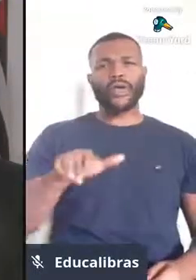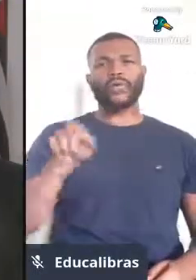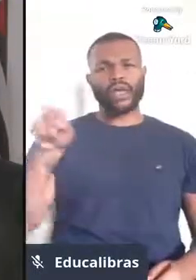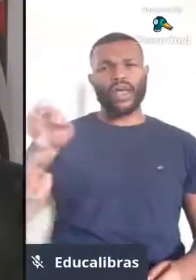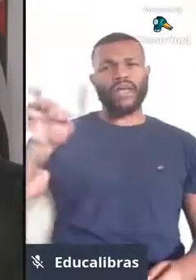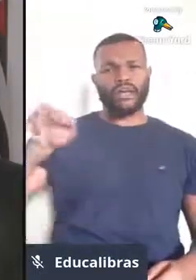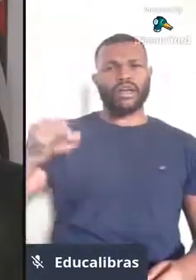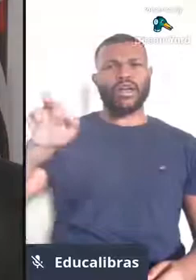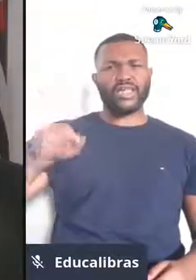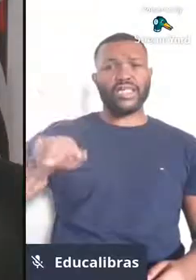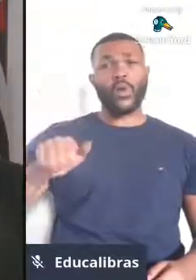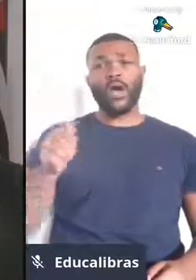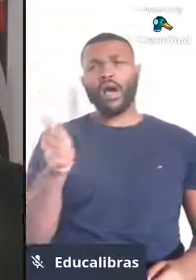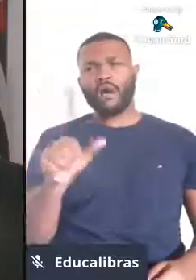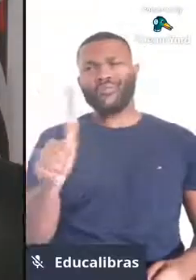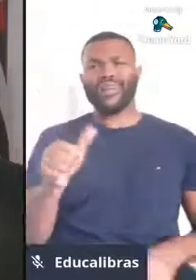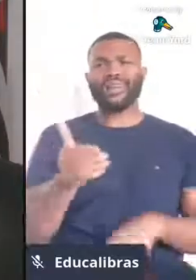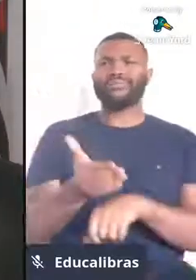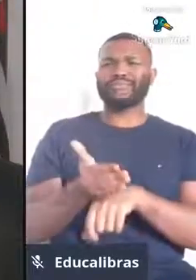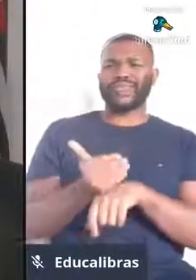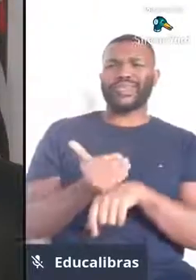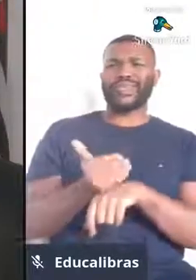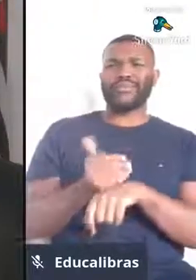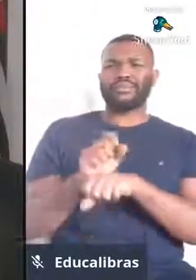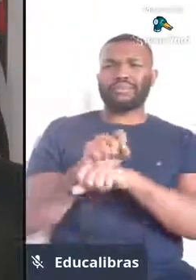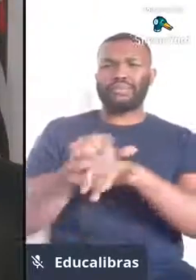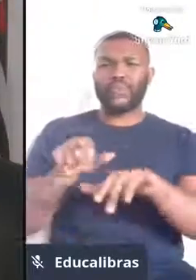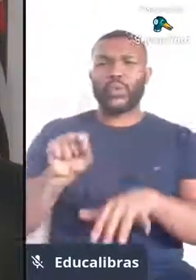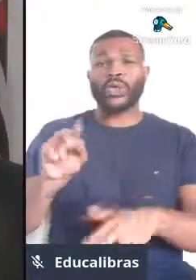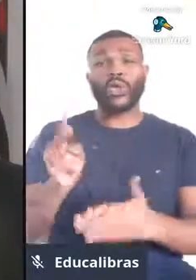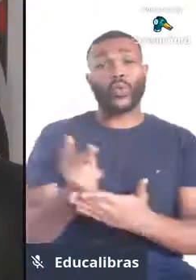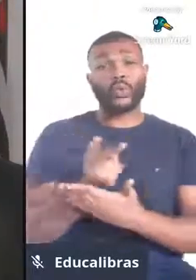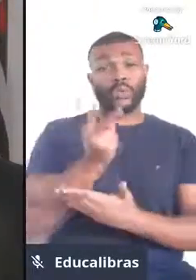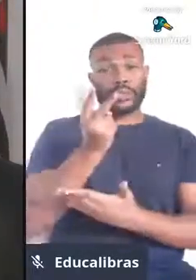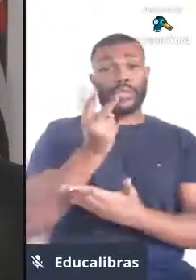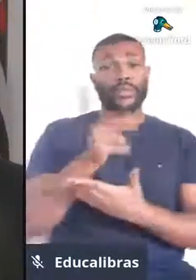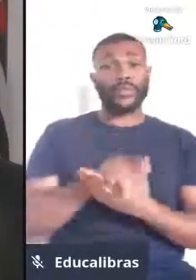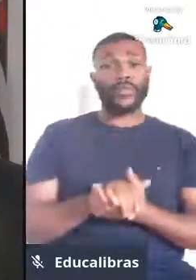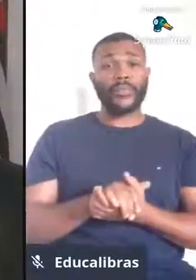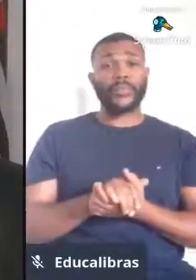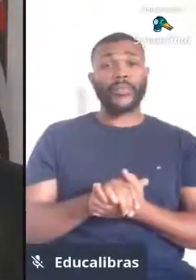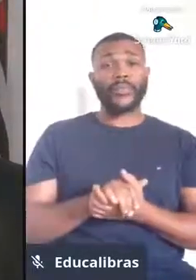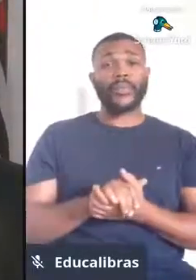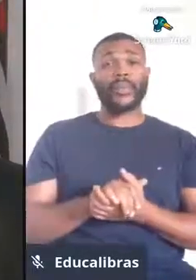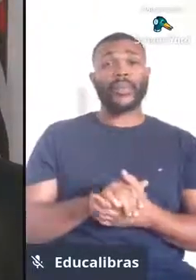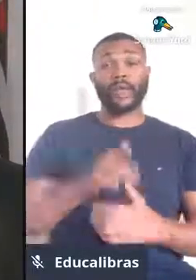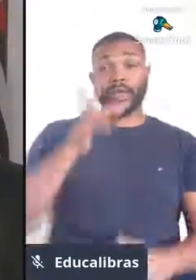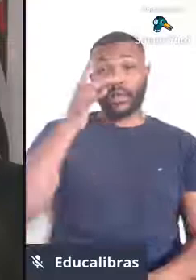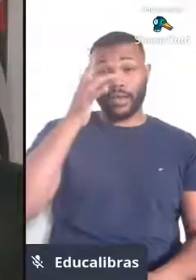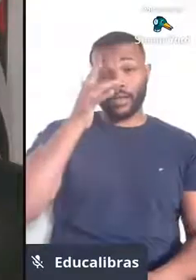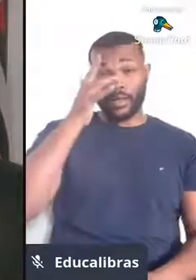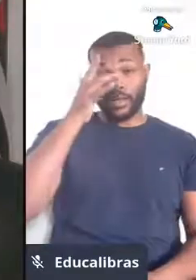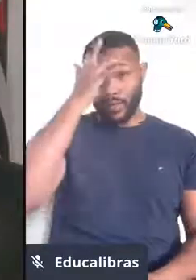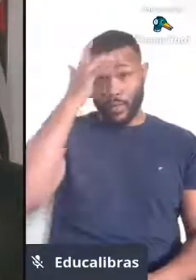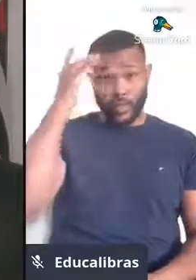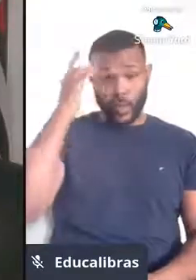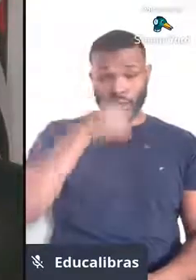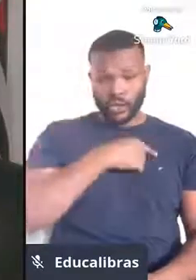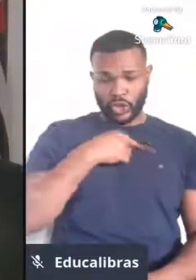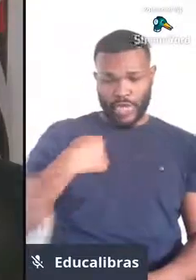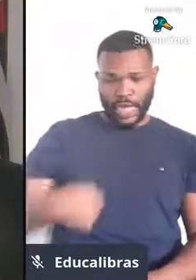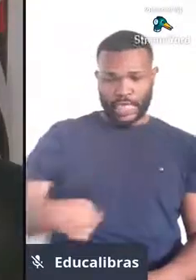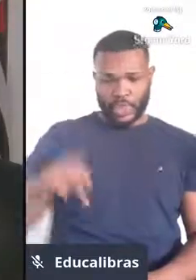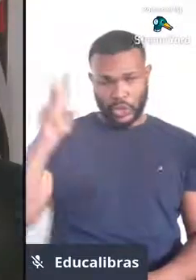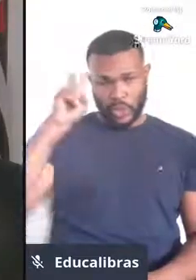para avaliar o impacto real. Bom, um chinês perguntado alguns anos atrás, acho que foi o